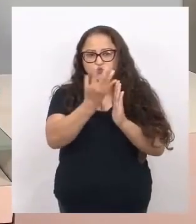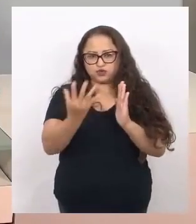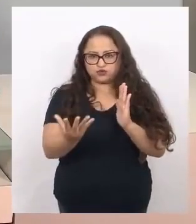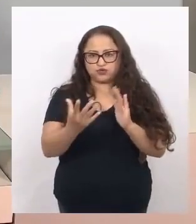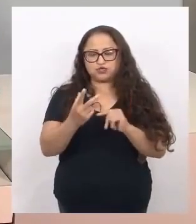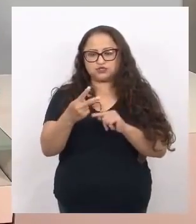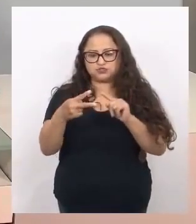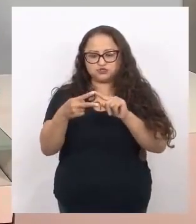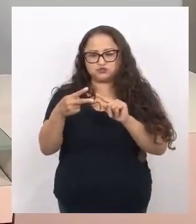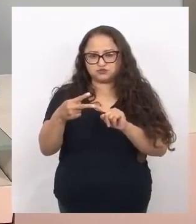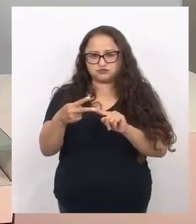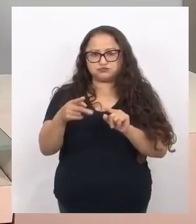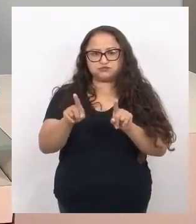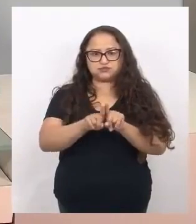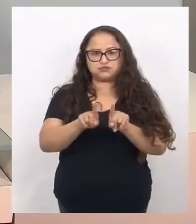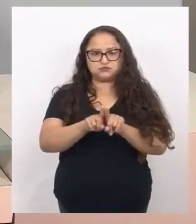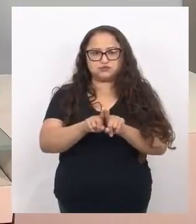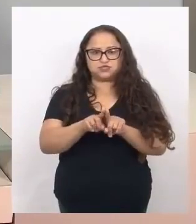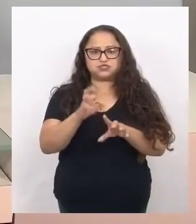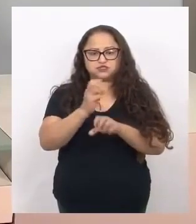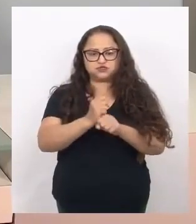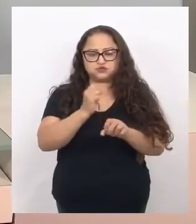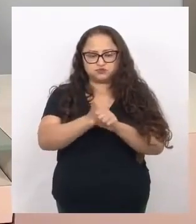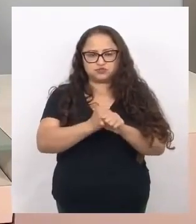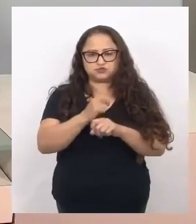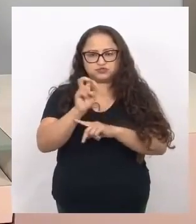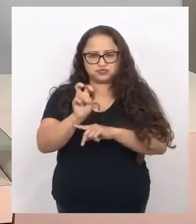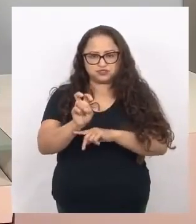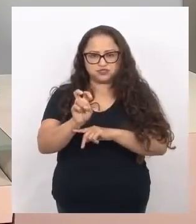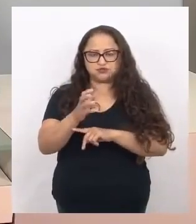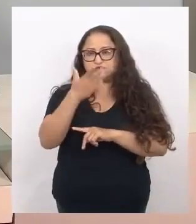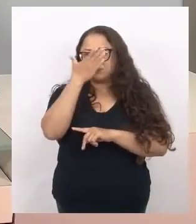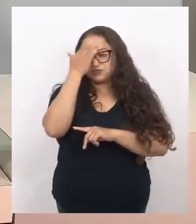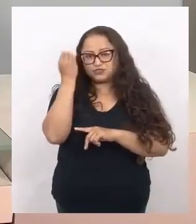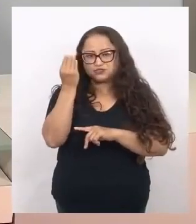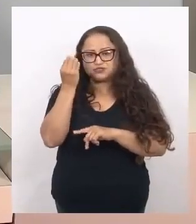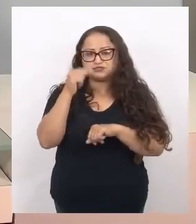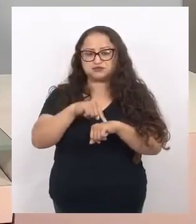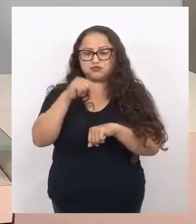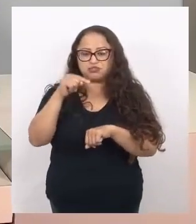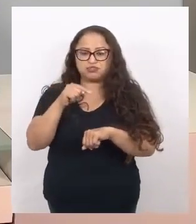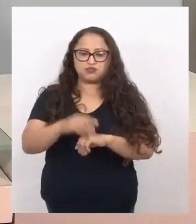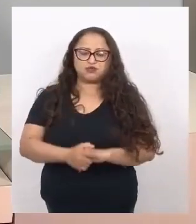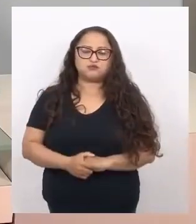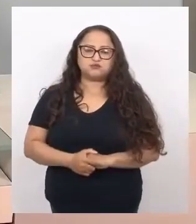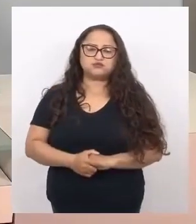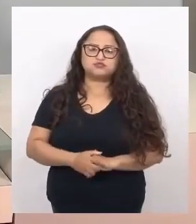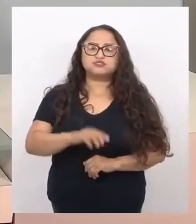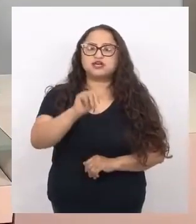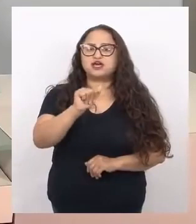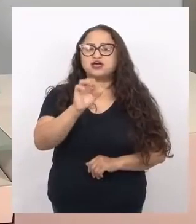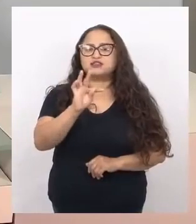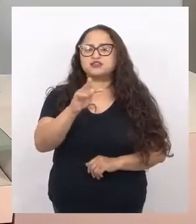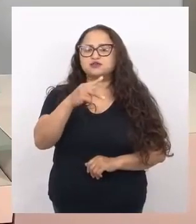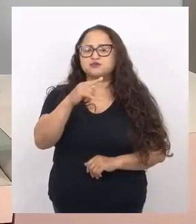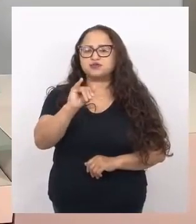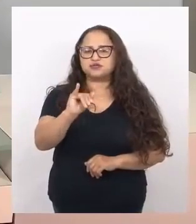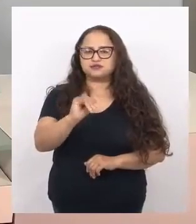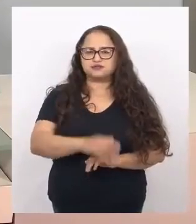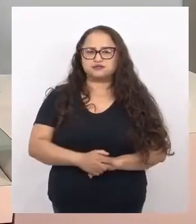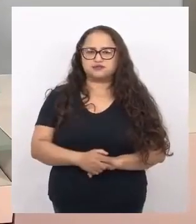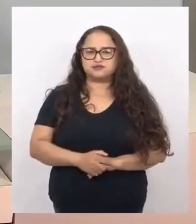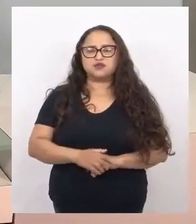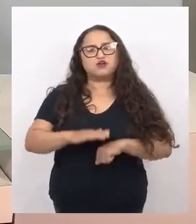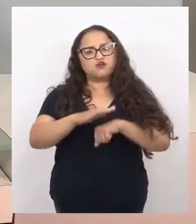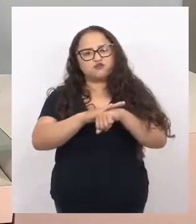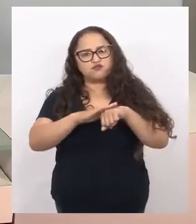Thaís, que somaram 5 aulas, e esqueci dos tempos de ATPI dela. Então, eu vou conversar com a Thaís, vou conversar